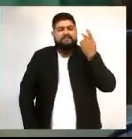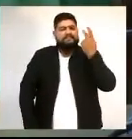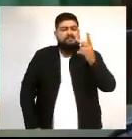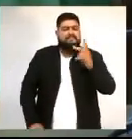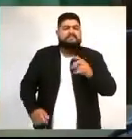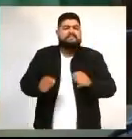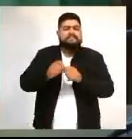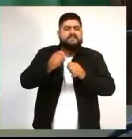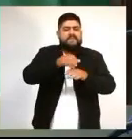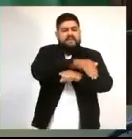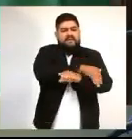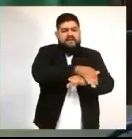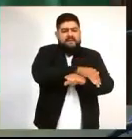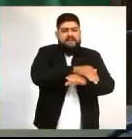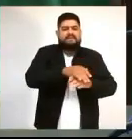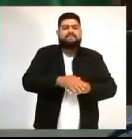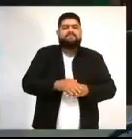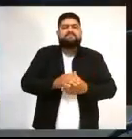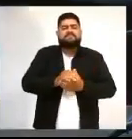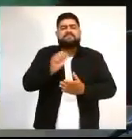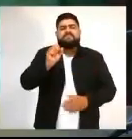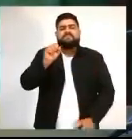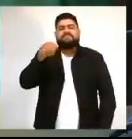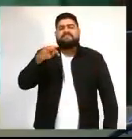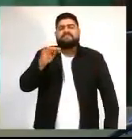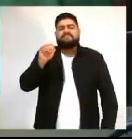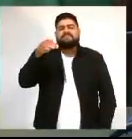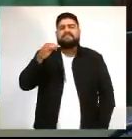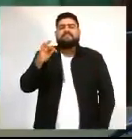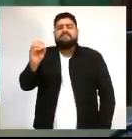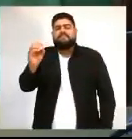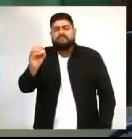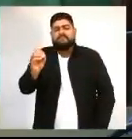do assentamento. Perfeitamente. Até do assentamento Paulo Freire,